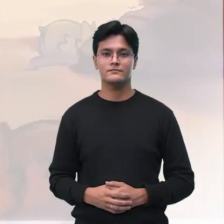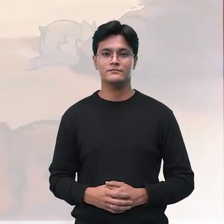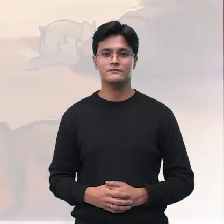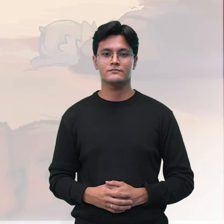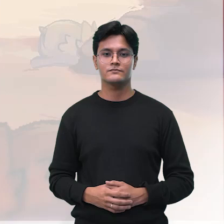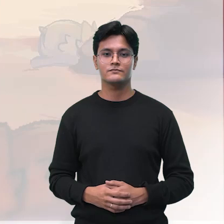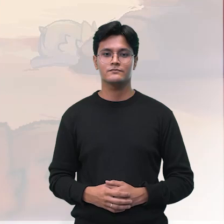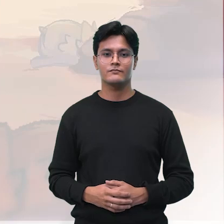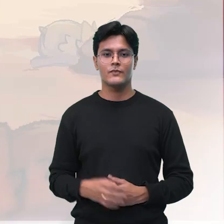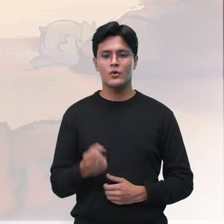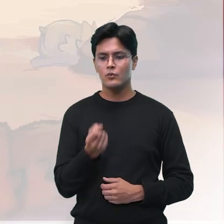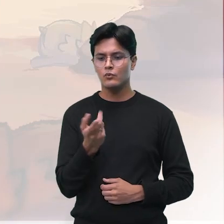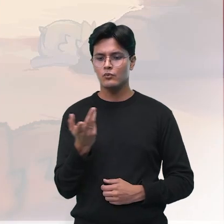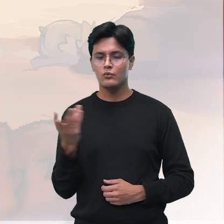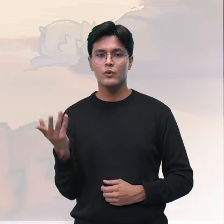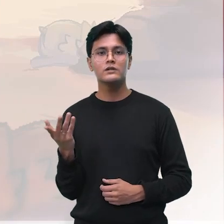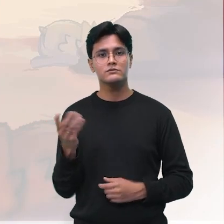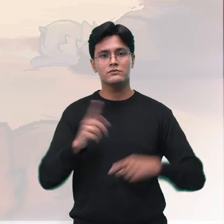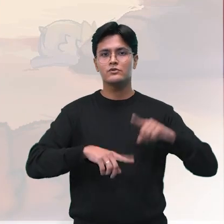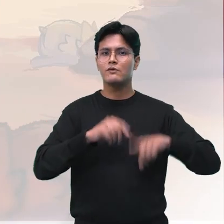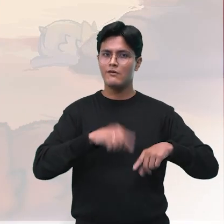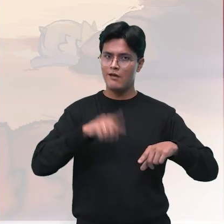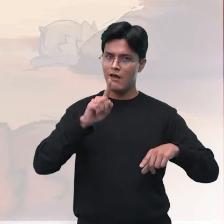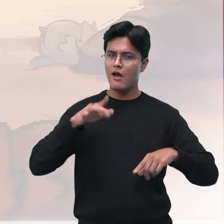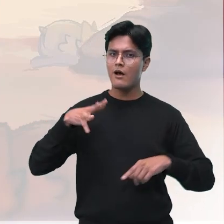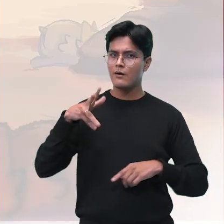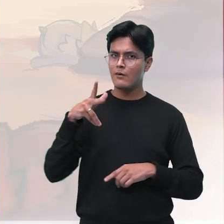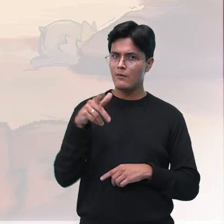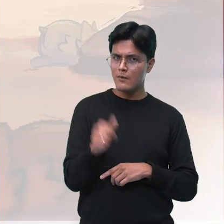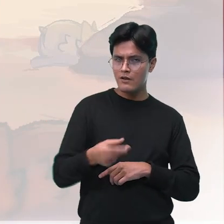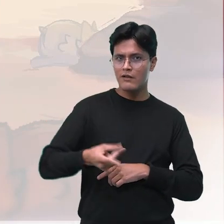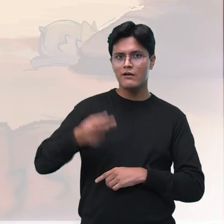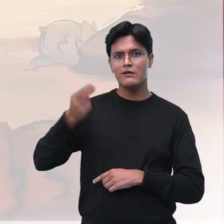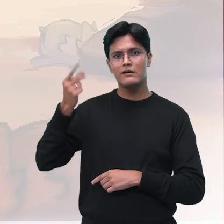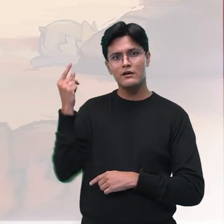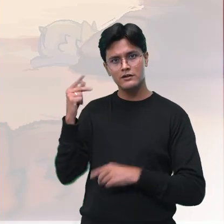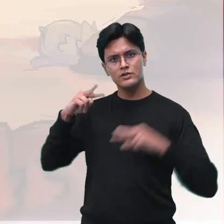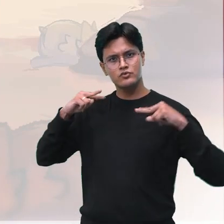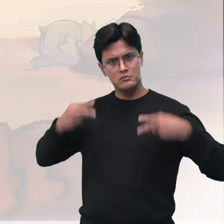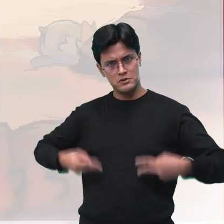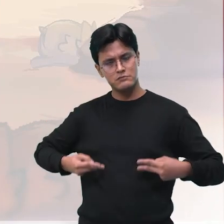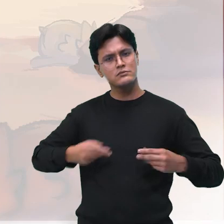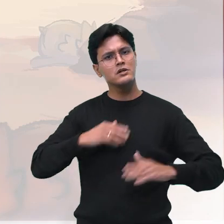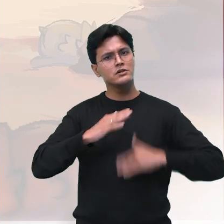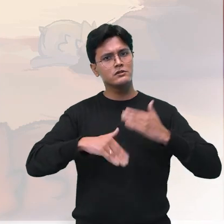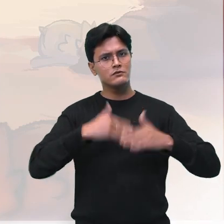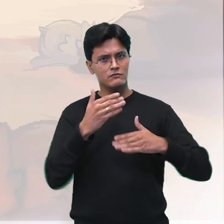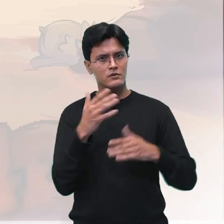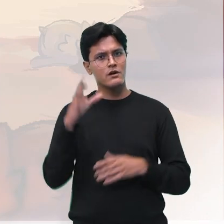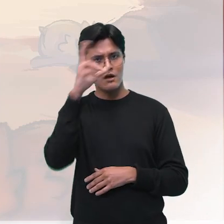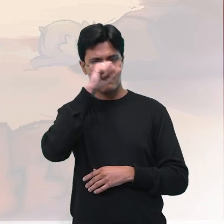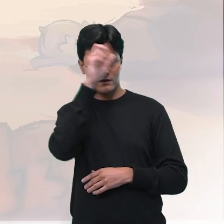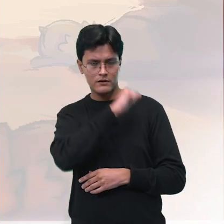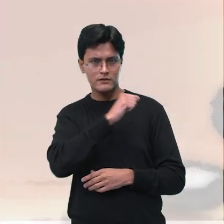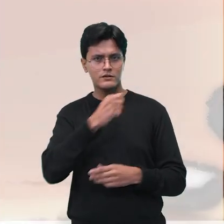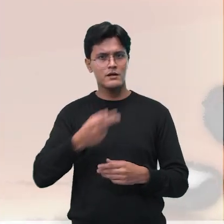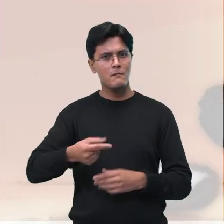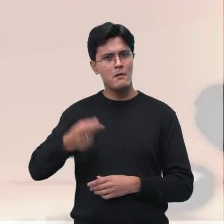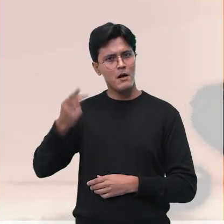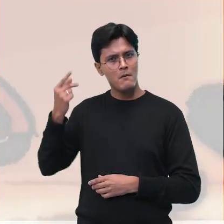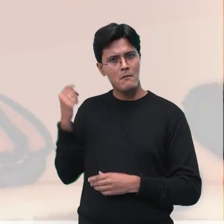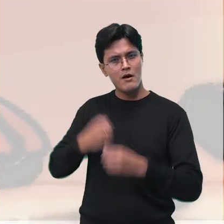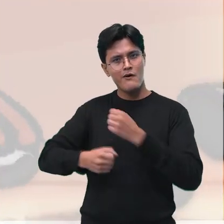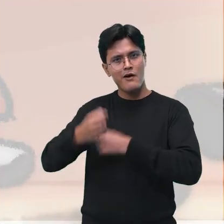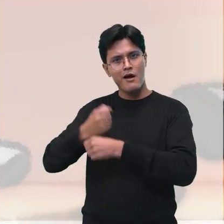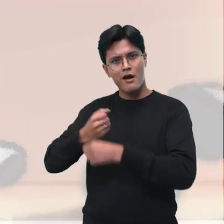Contar objetos é uma das habilidades mais antigas desenvolvidas pela humanidade, datando de milhares de anos.